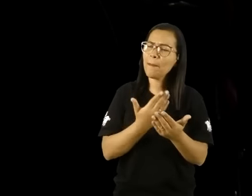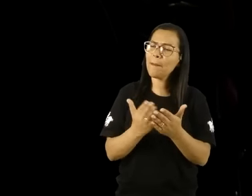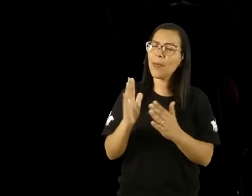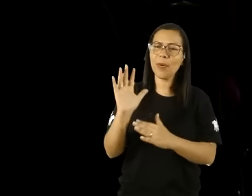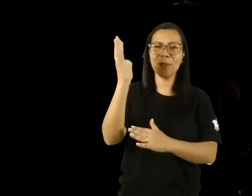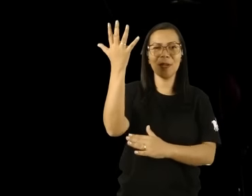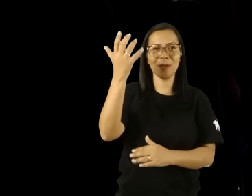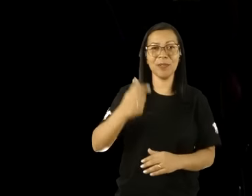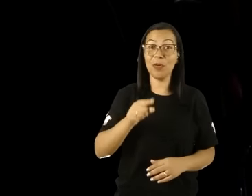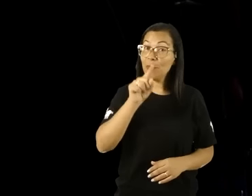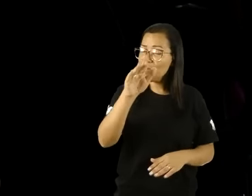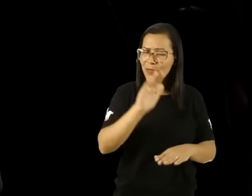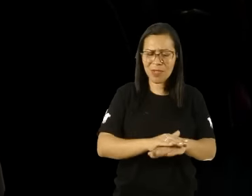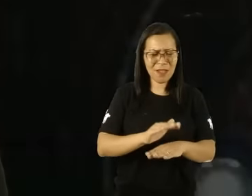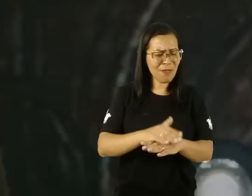Eles estão puxando a rede.